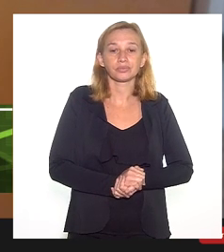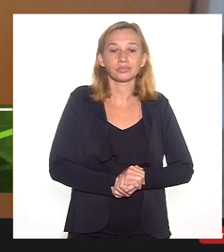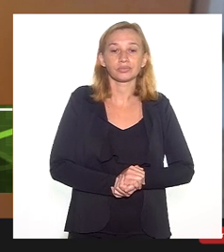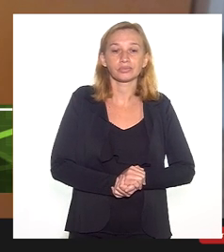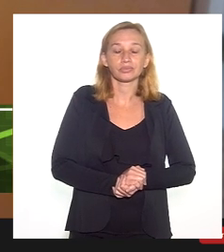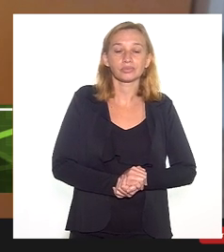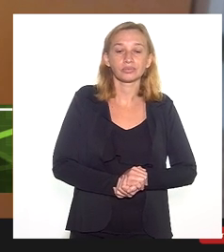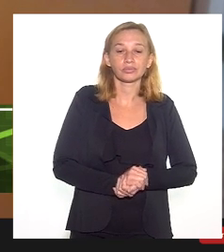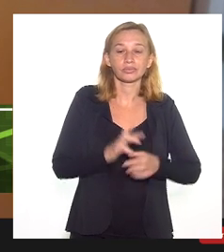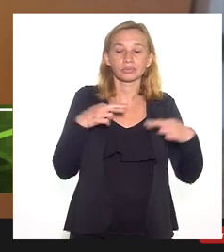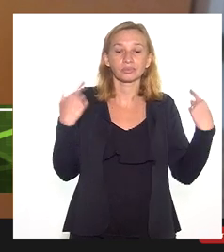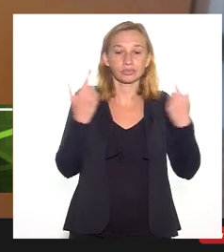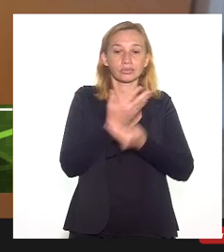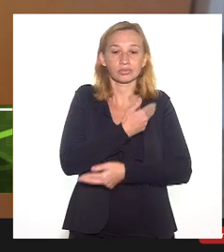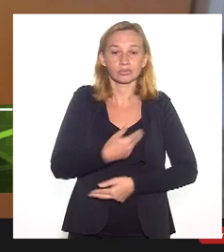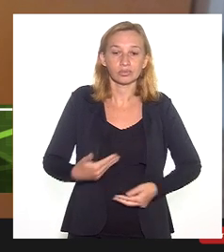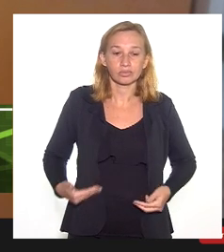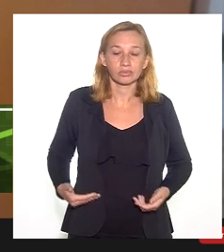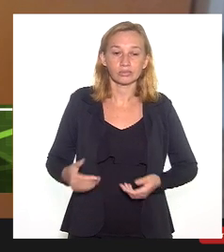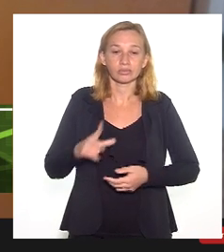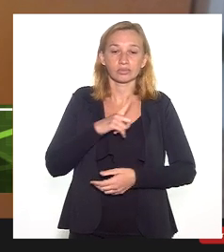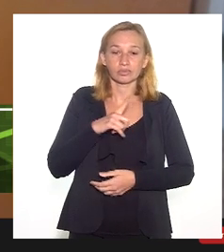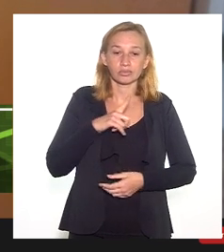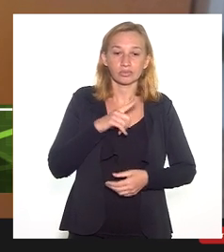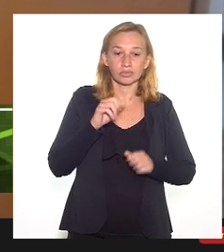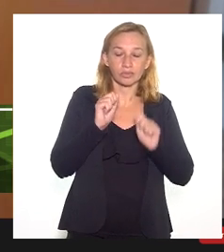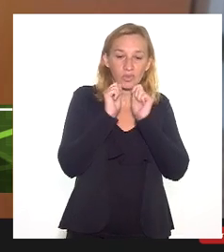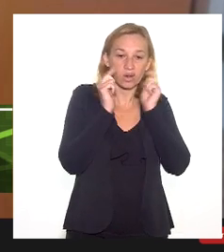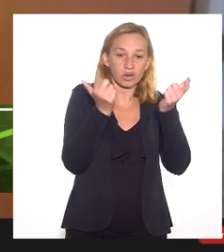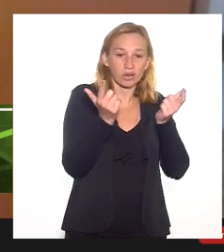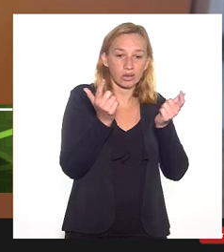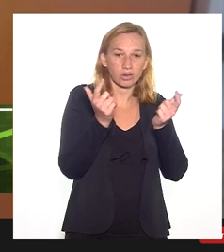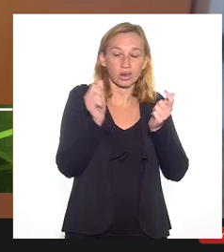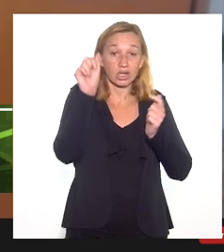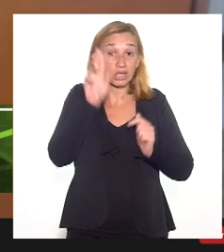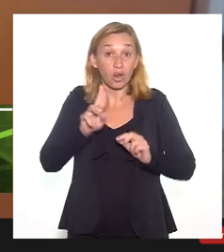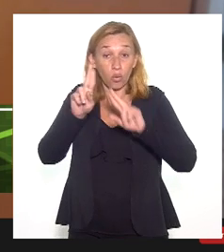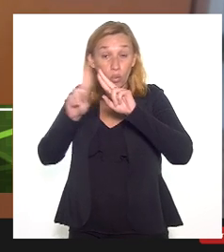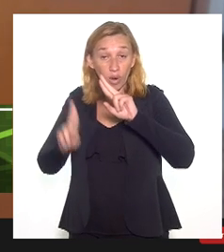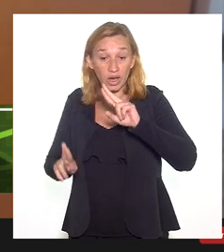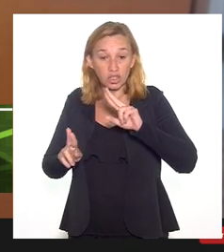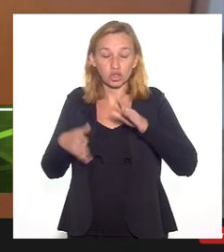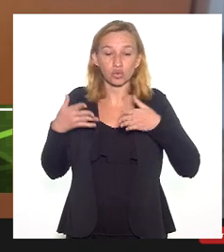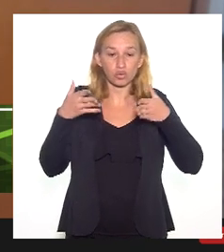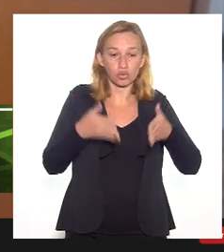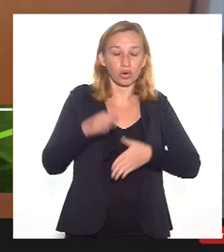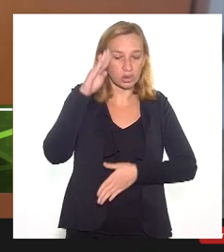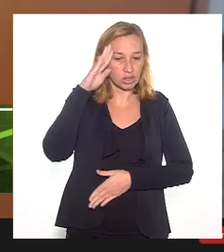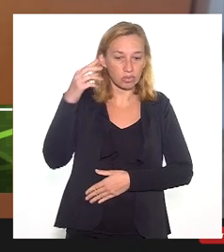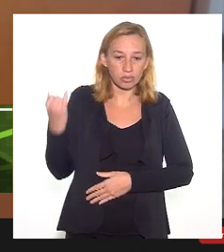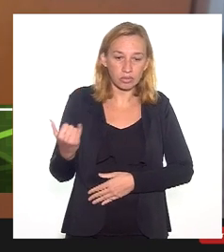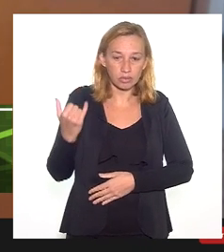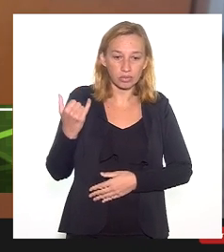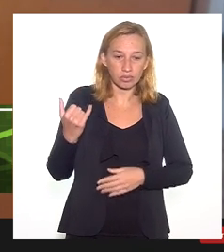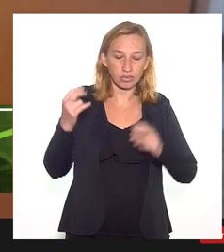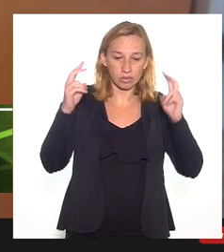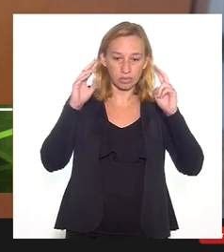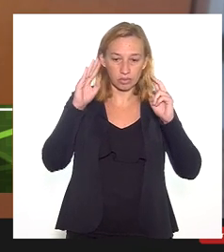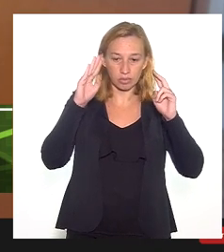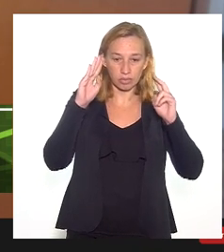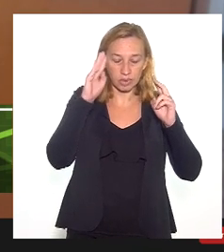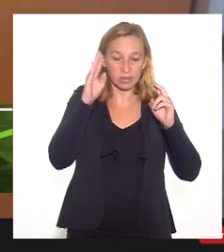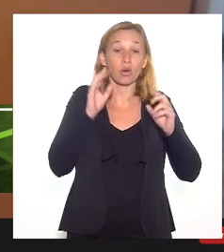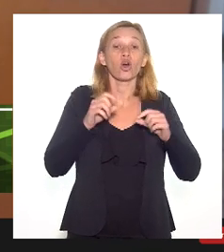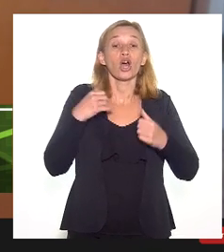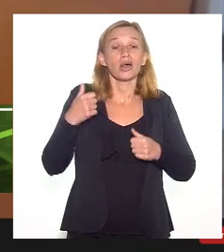pública que tem na UERJ o seu tema central. Em segundo lugar, eu